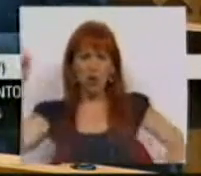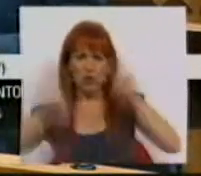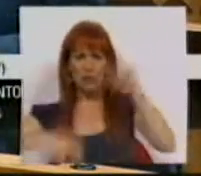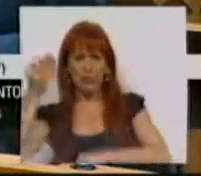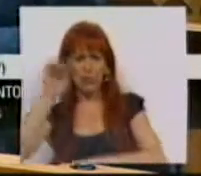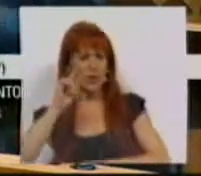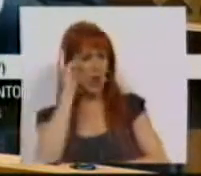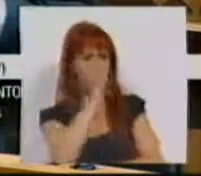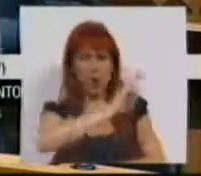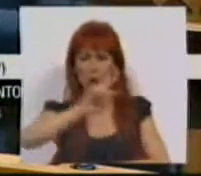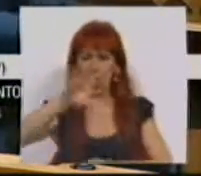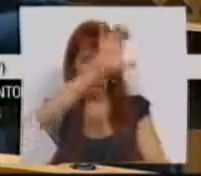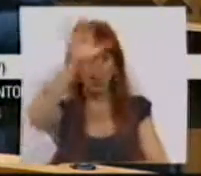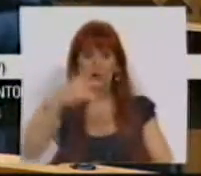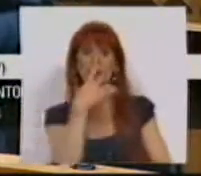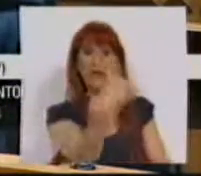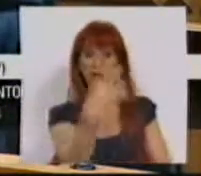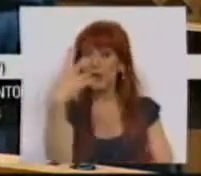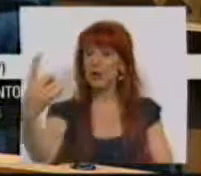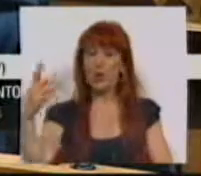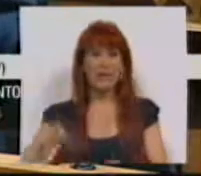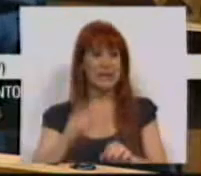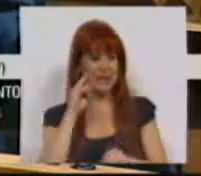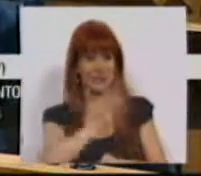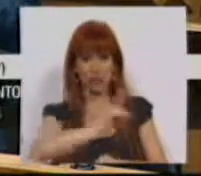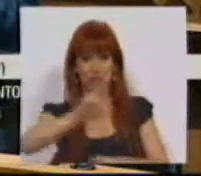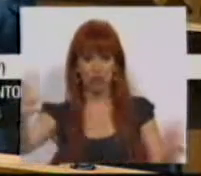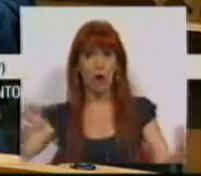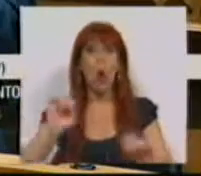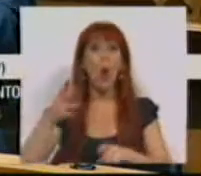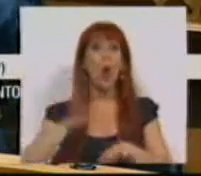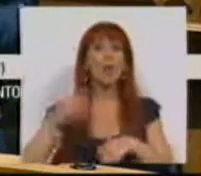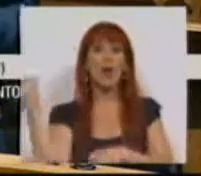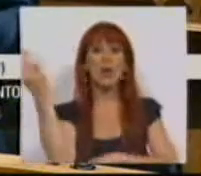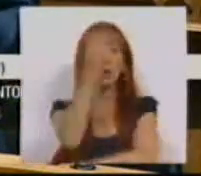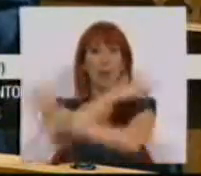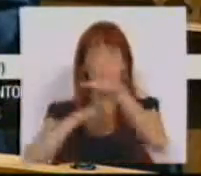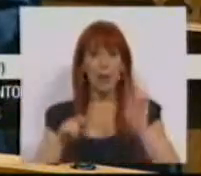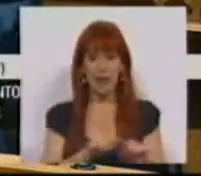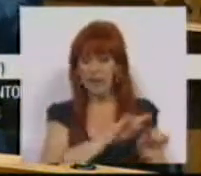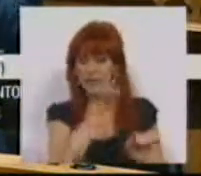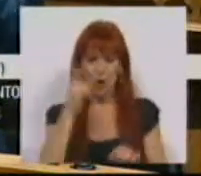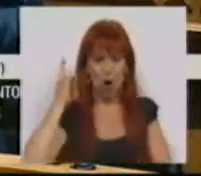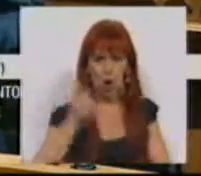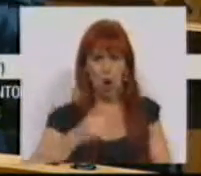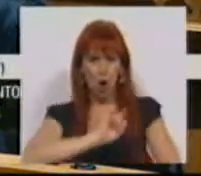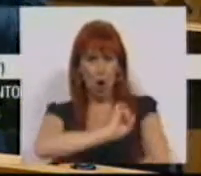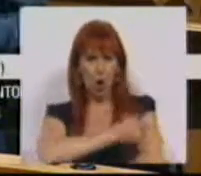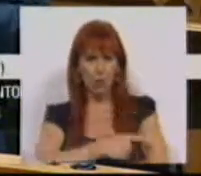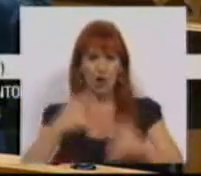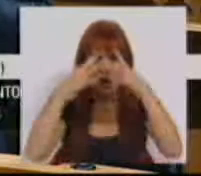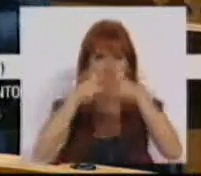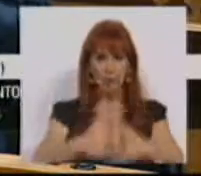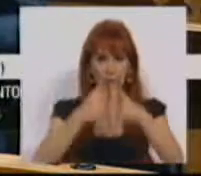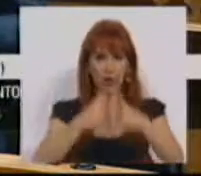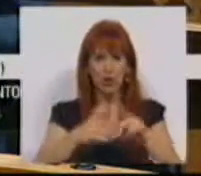financeiro sobre os Estados individualmente identificados ou sobre a União Europeia, o poder das